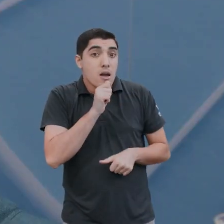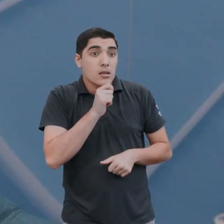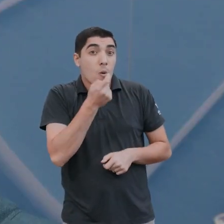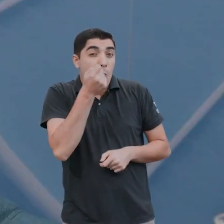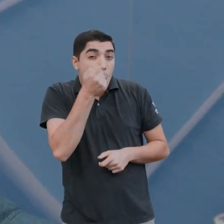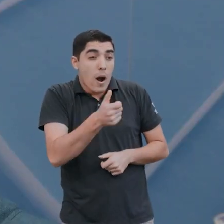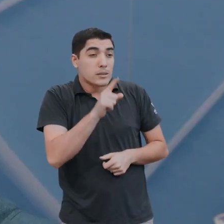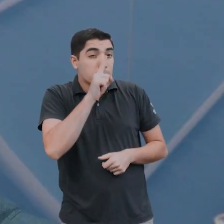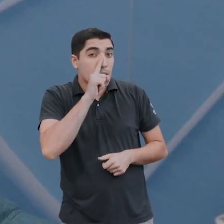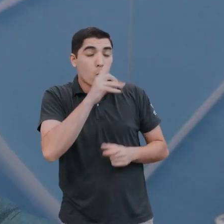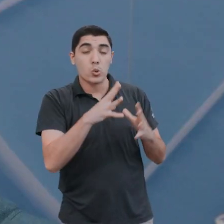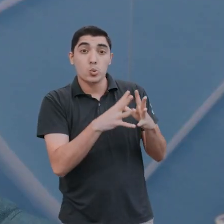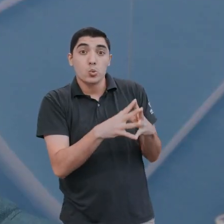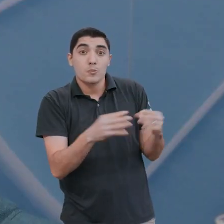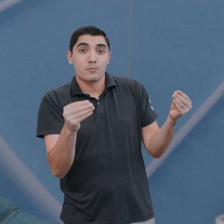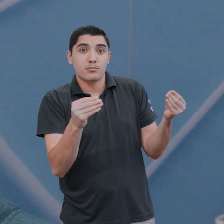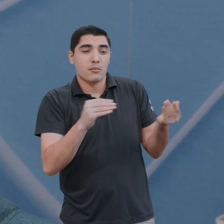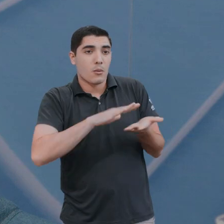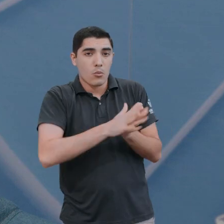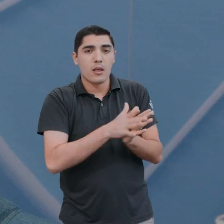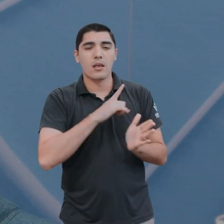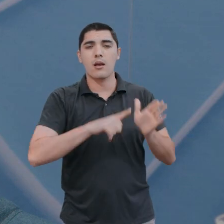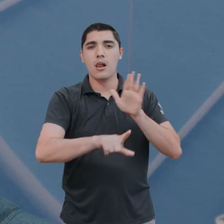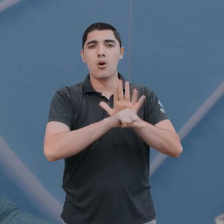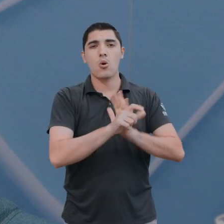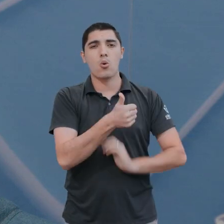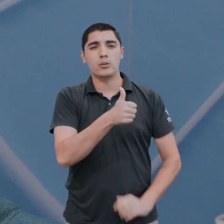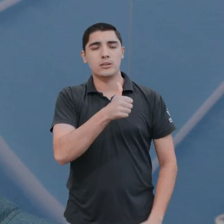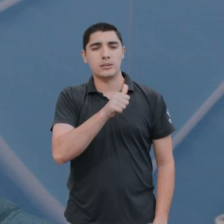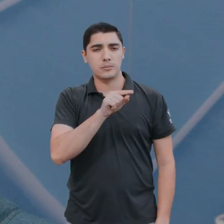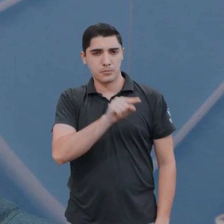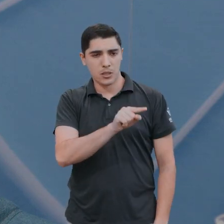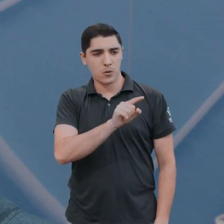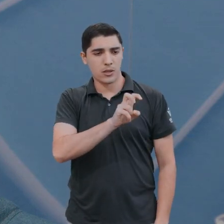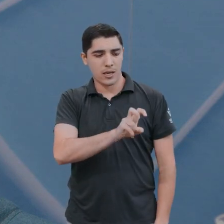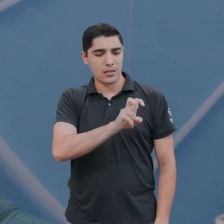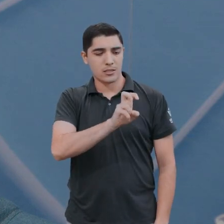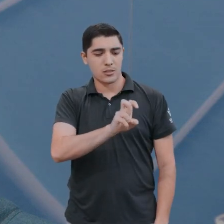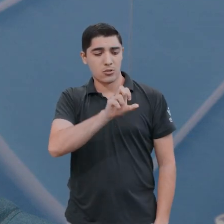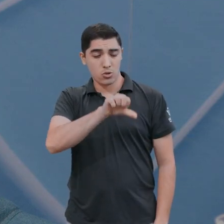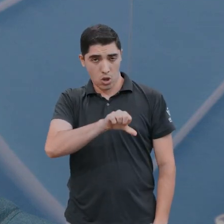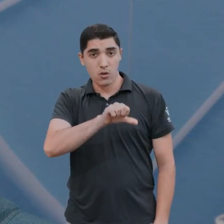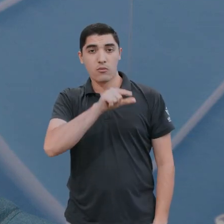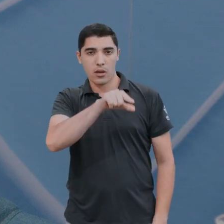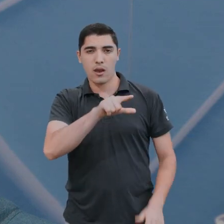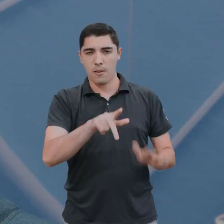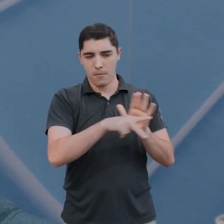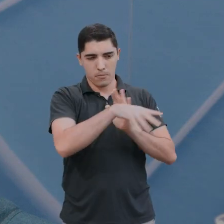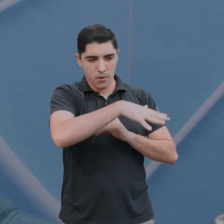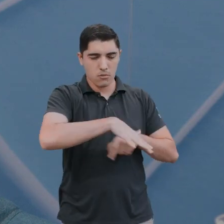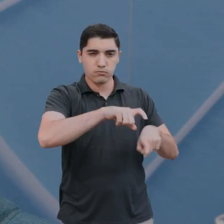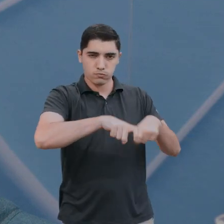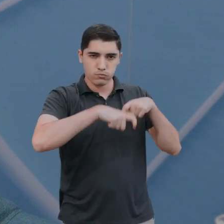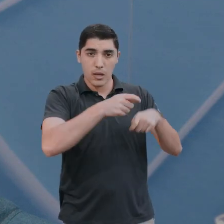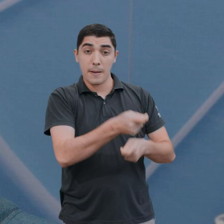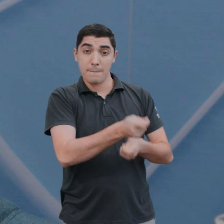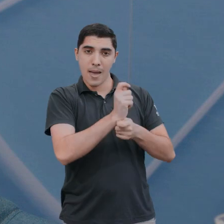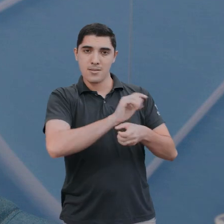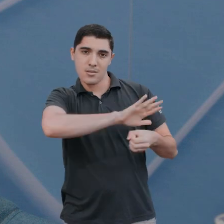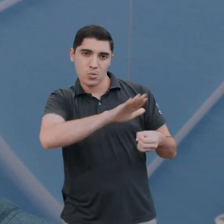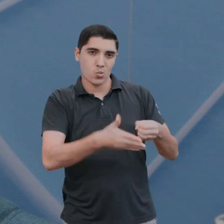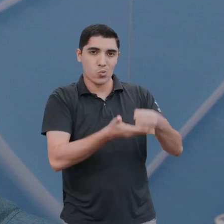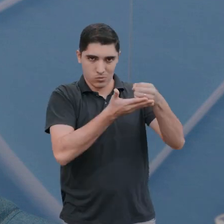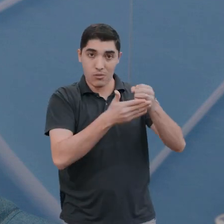extinção. E a gente teve ali uma lei, que é a Lei 11.959, que é a Lei da Agricultura e